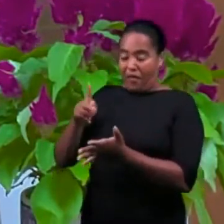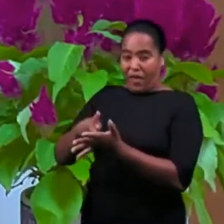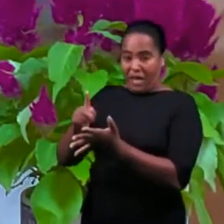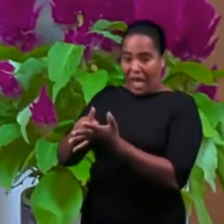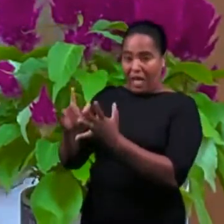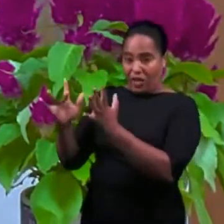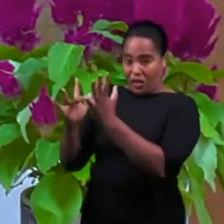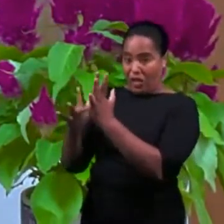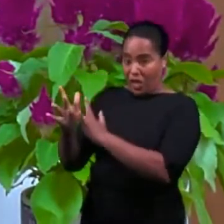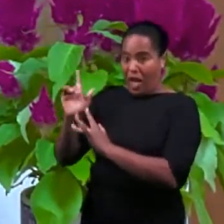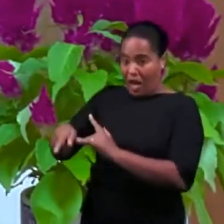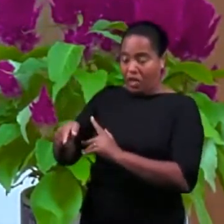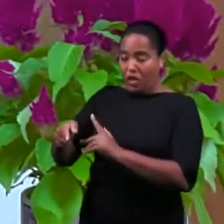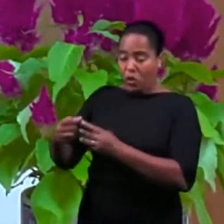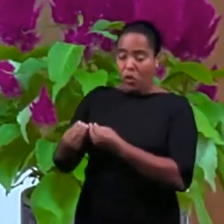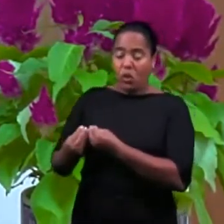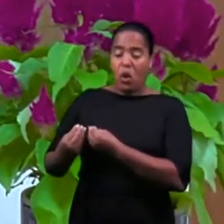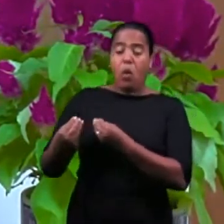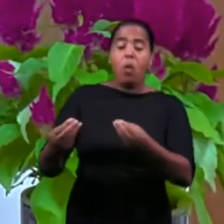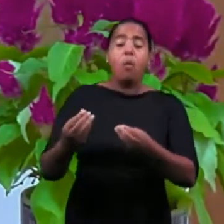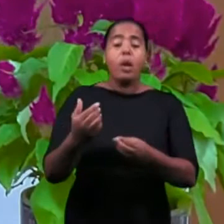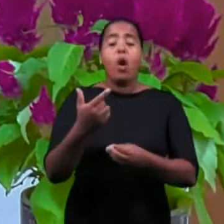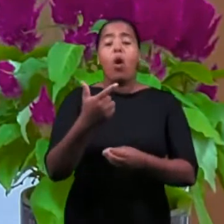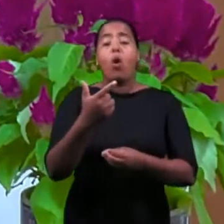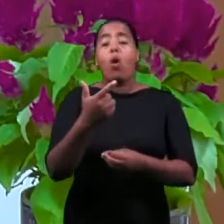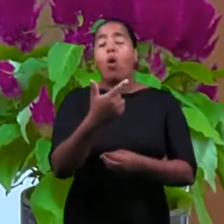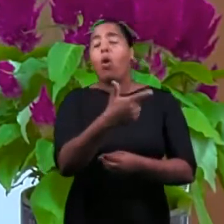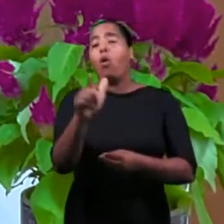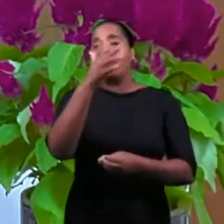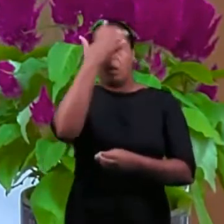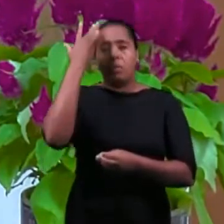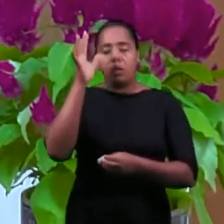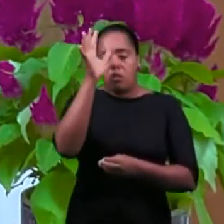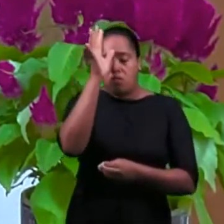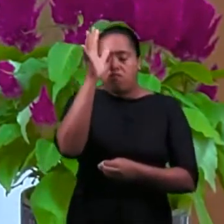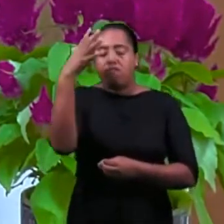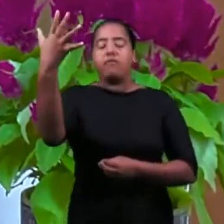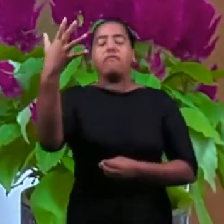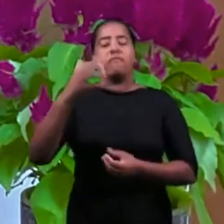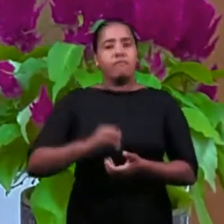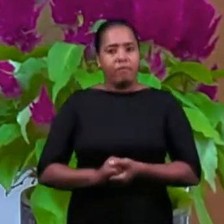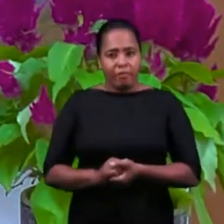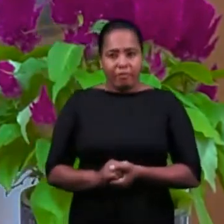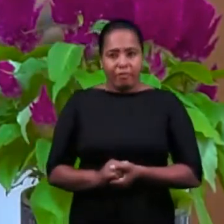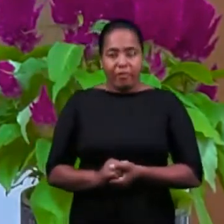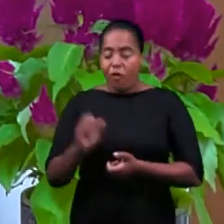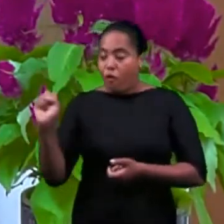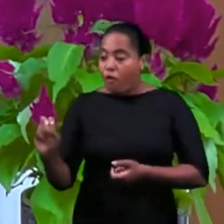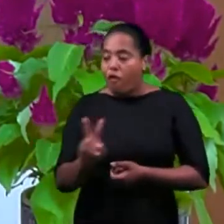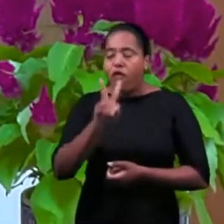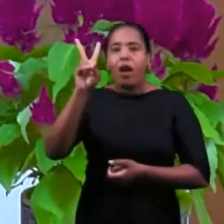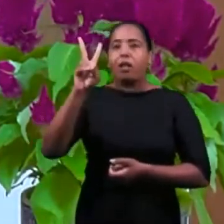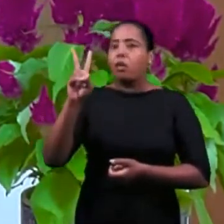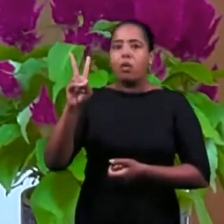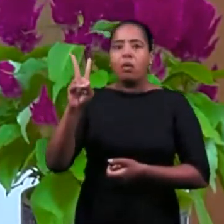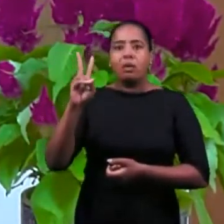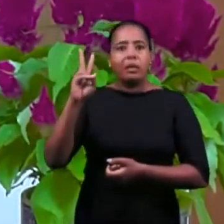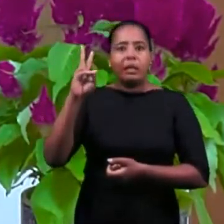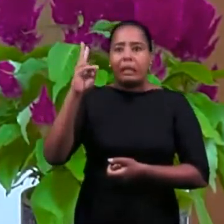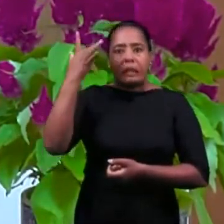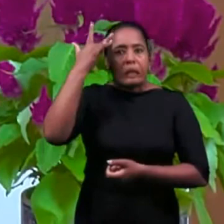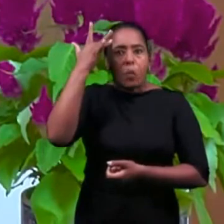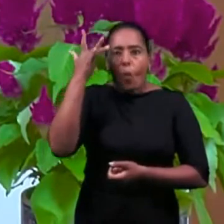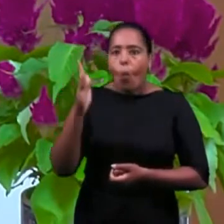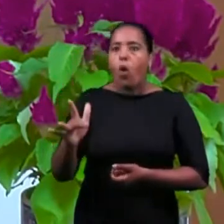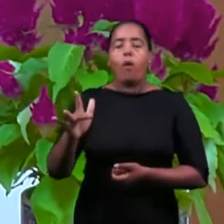decidisse por ele. Portanto, ele não estava com a verdade. Ele não sabia o valor da verdade. O valor